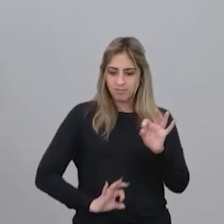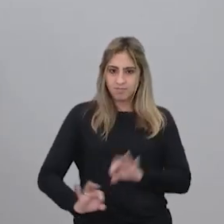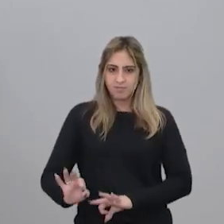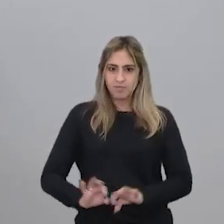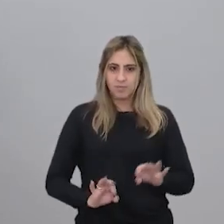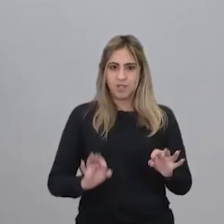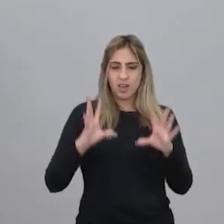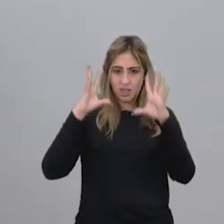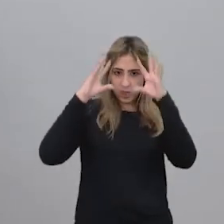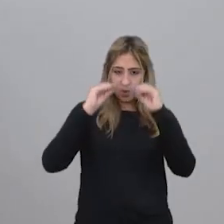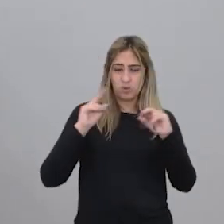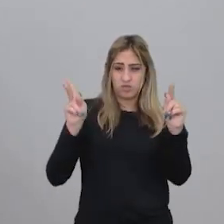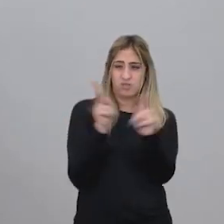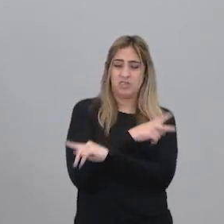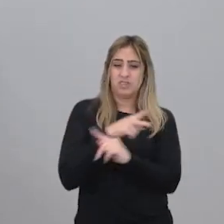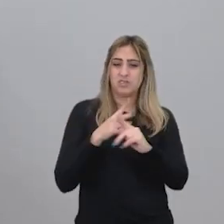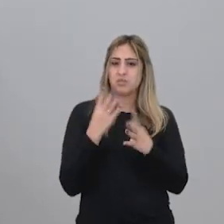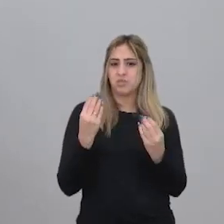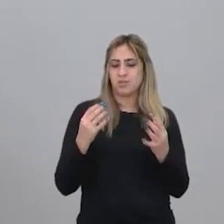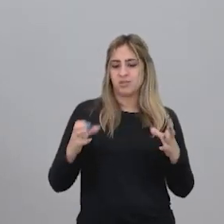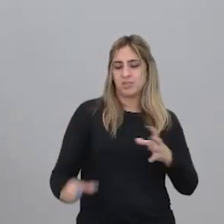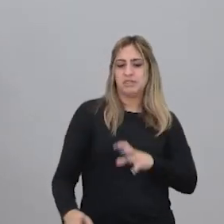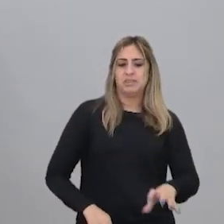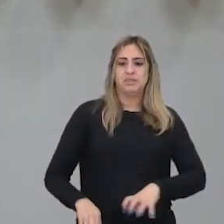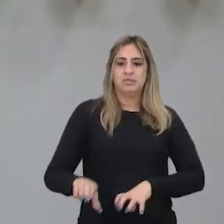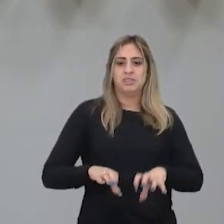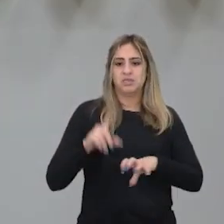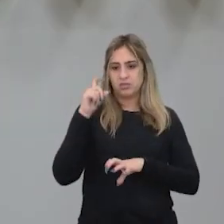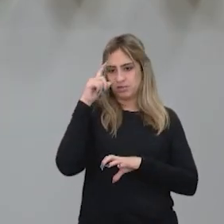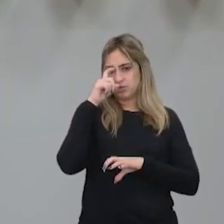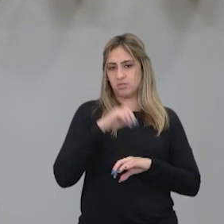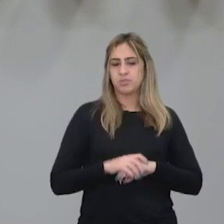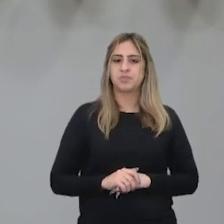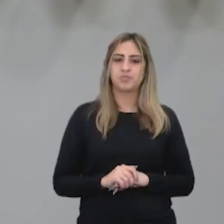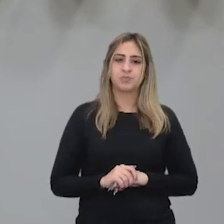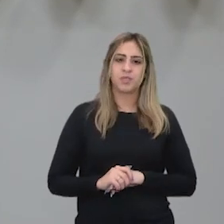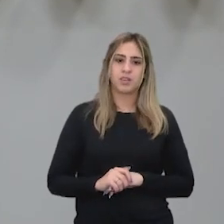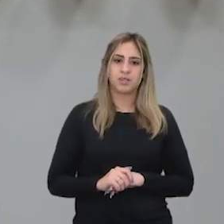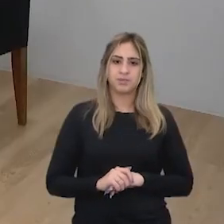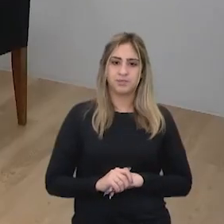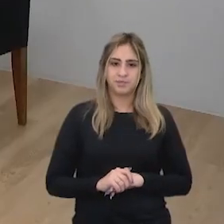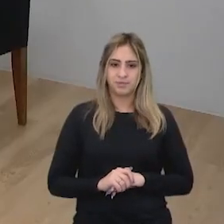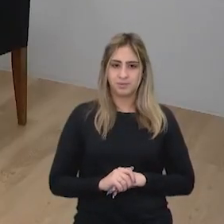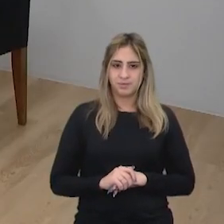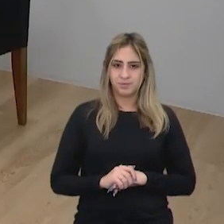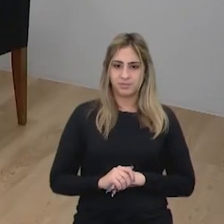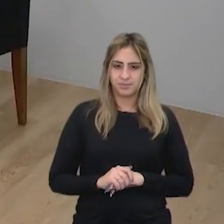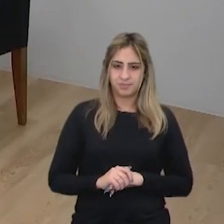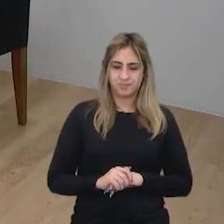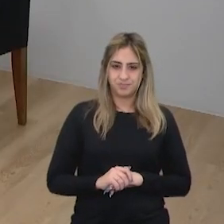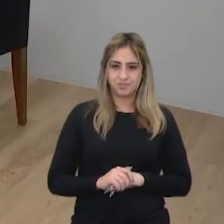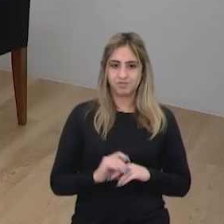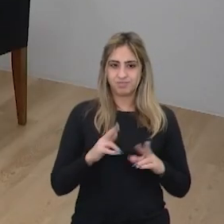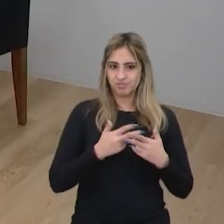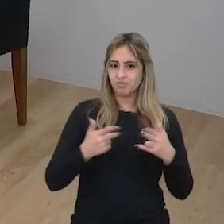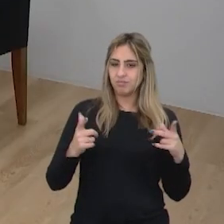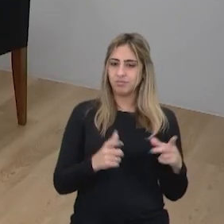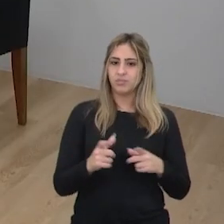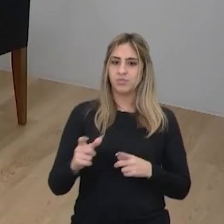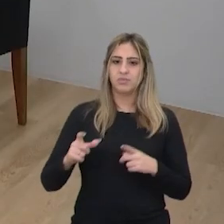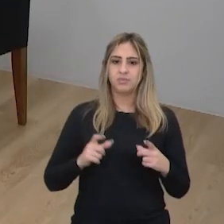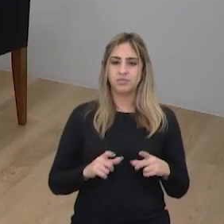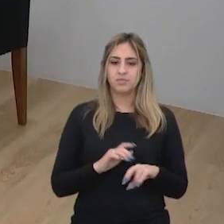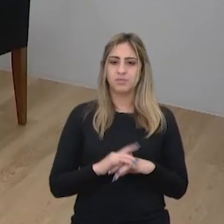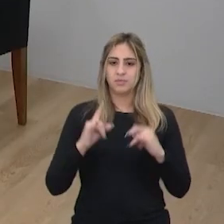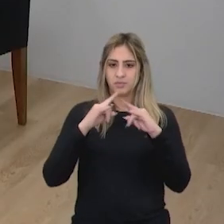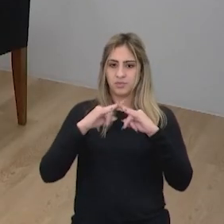pedras, porque elas saem do lugar, né? Venta. O vento é isso que eu tava fazendo. Eu tava pondo as coisas no lugar. Senão a barraca